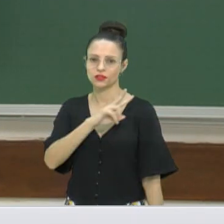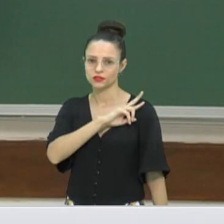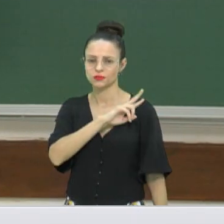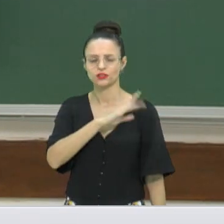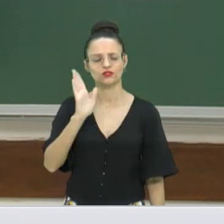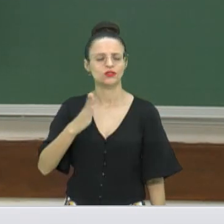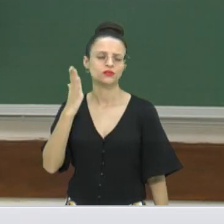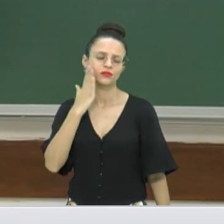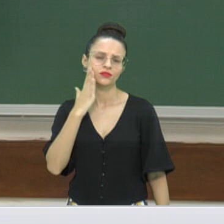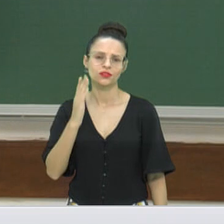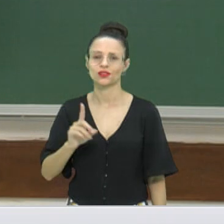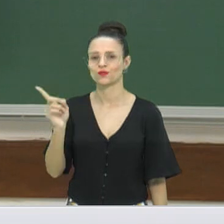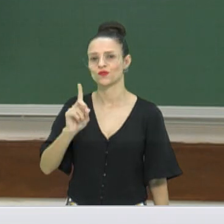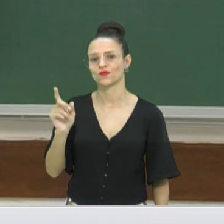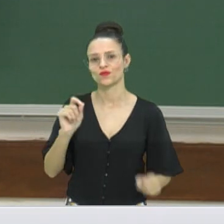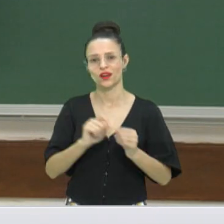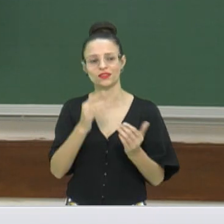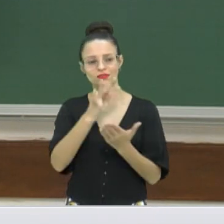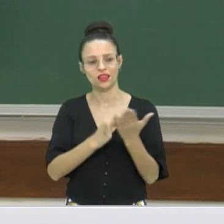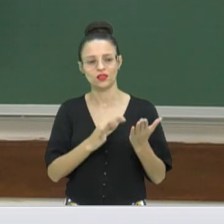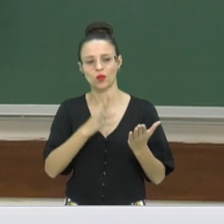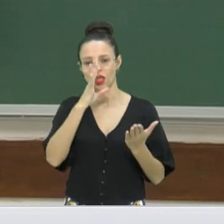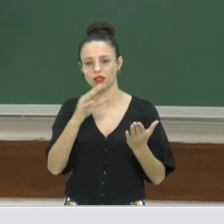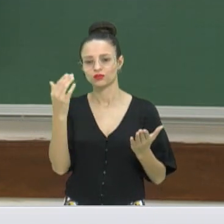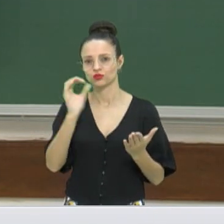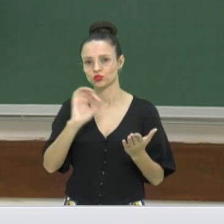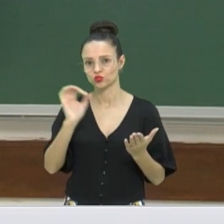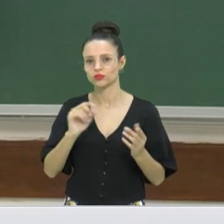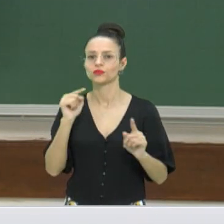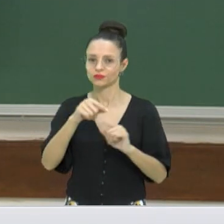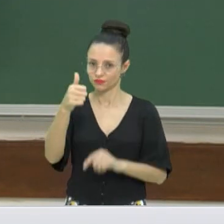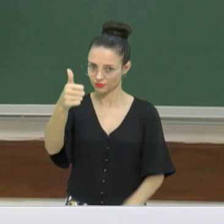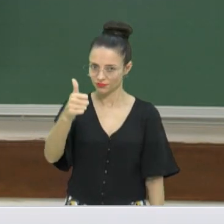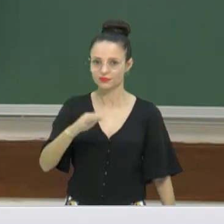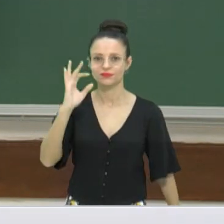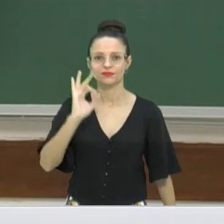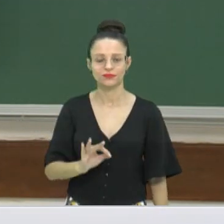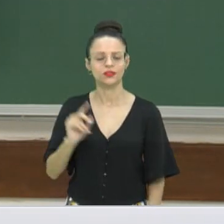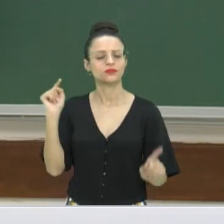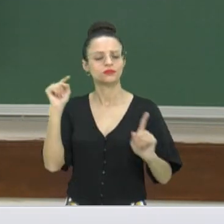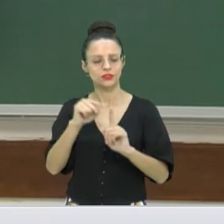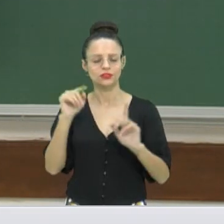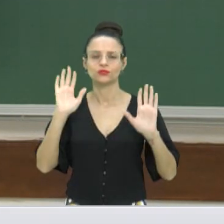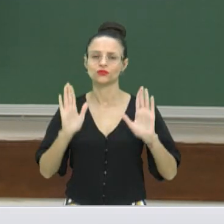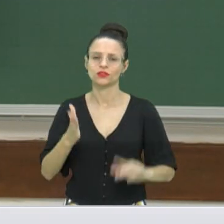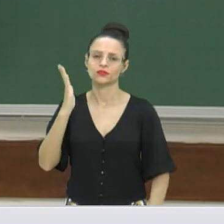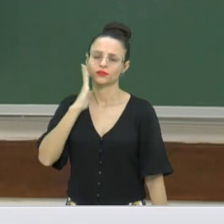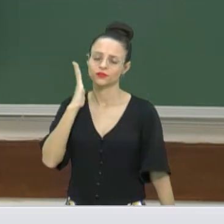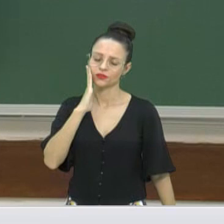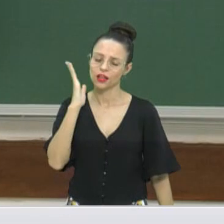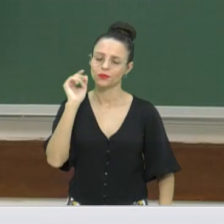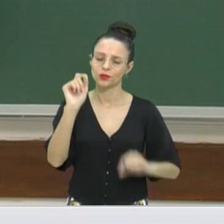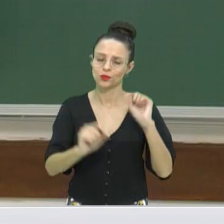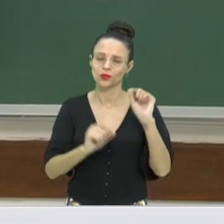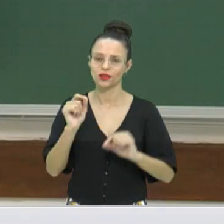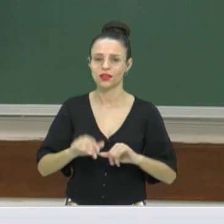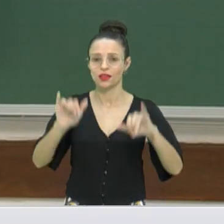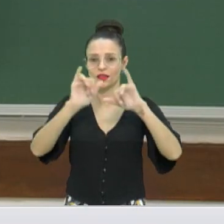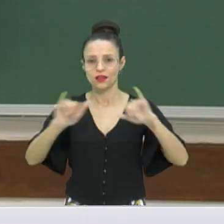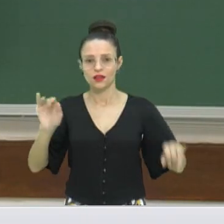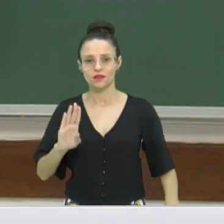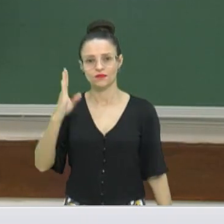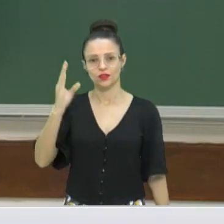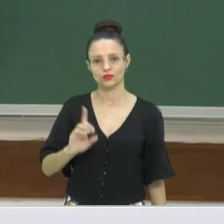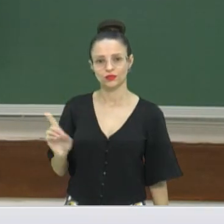já sei que ninguém produz texto sem que tenha uma intenção. Boa, então, pela intenção da pessoa, você já sabe se aquela notícia pode